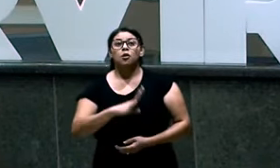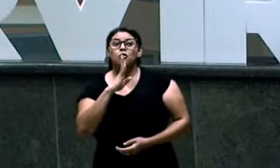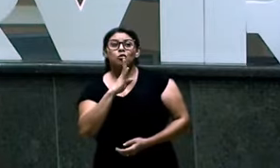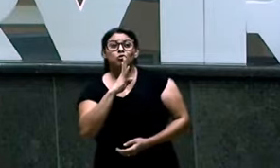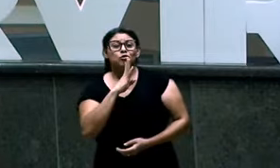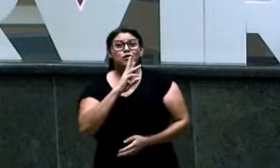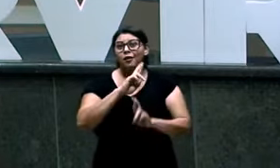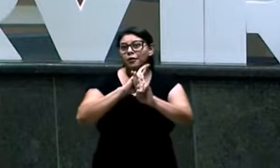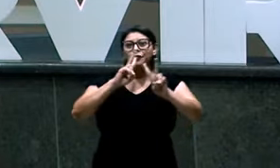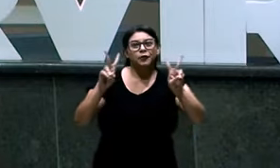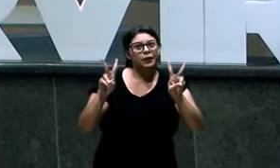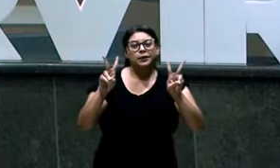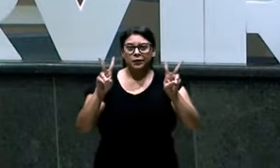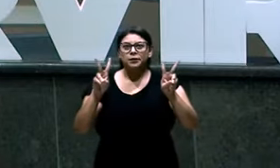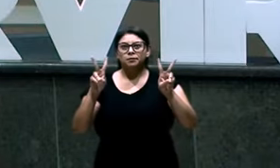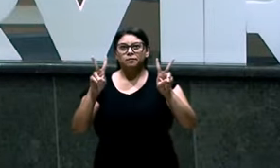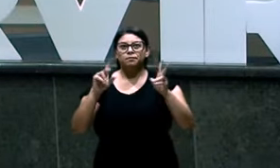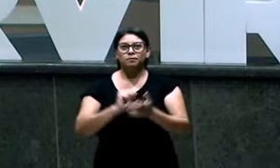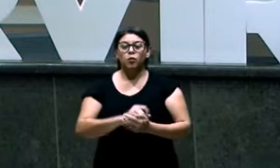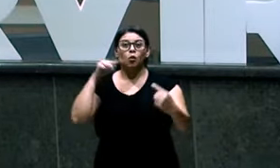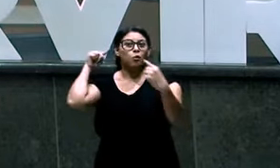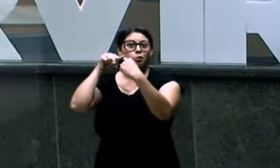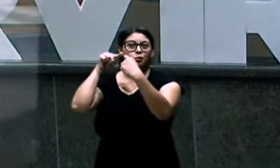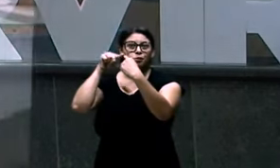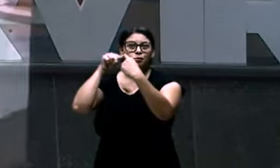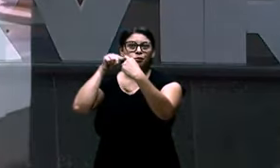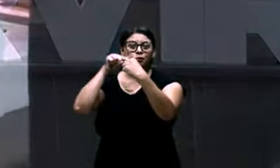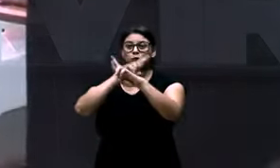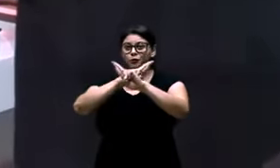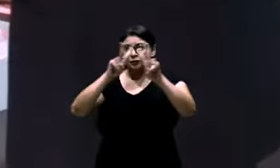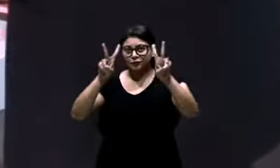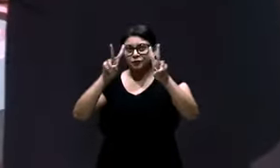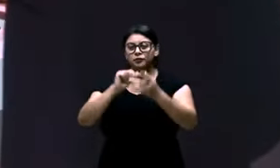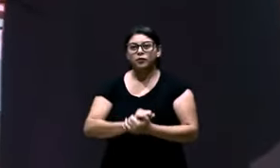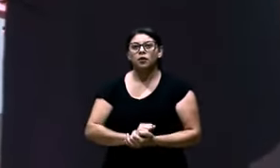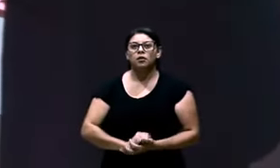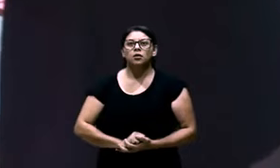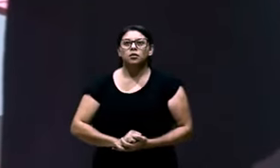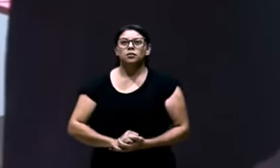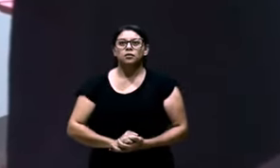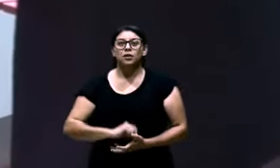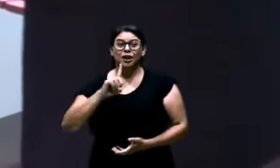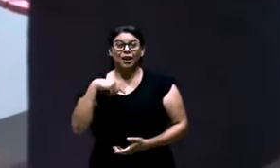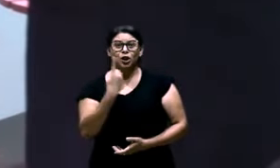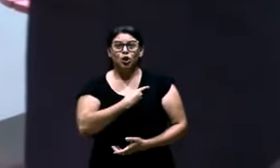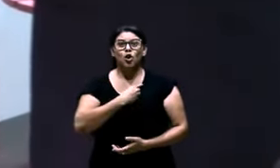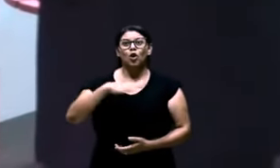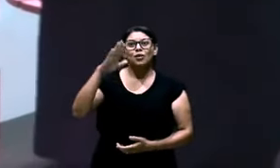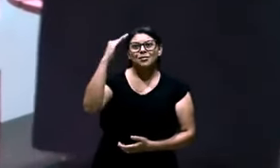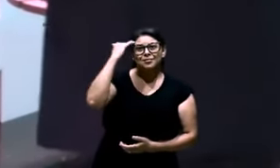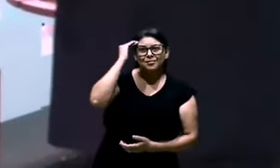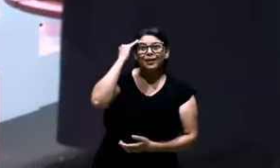característica distinta e uma objetividade. É do saber de todos nós que estamos aqui essa noite,